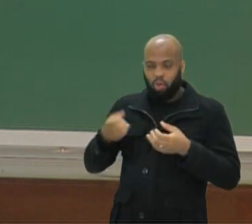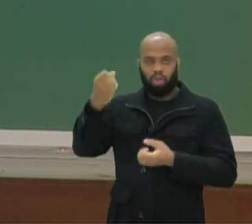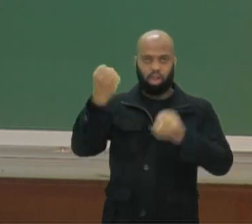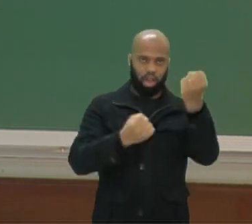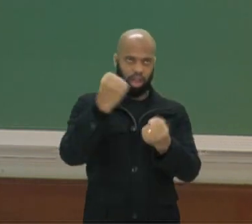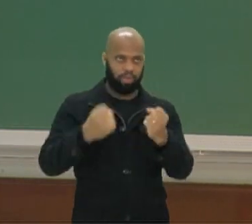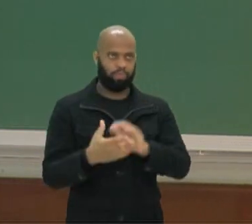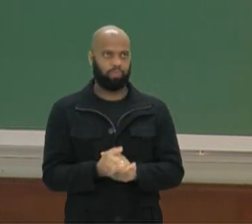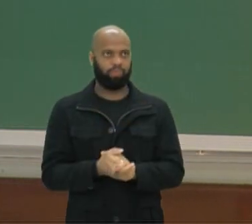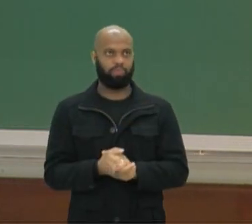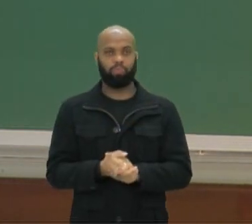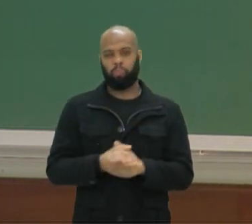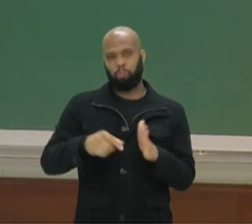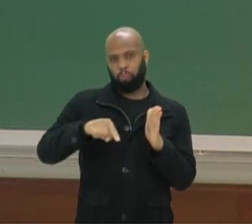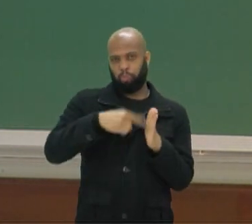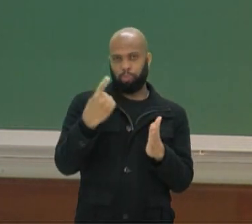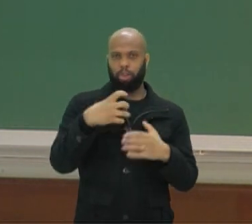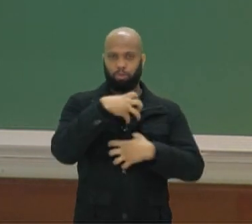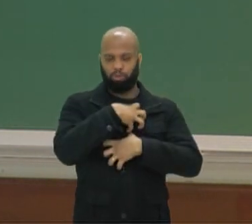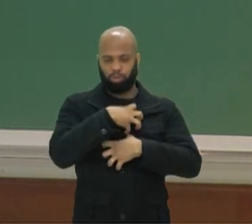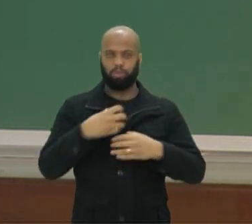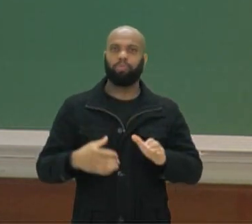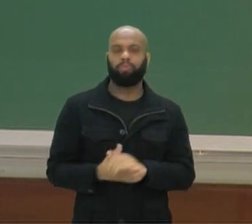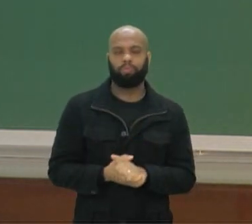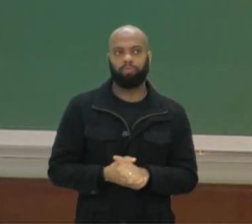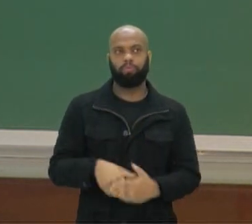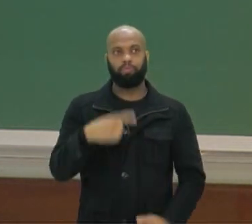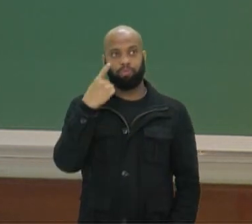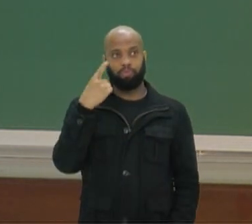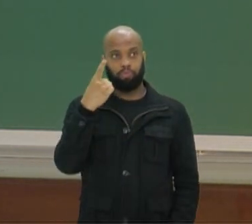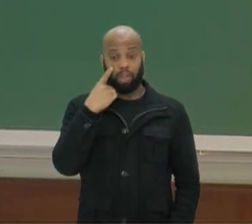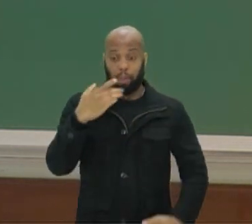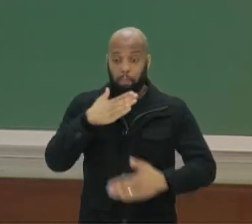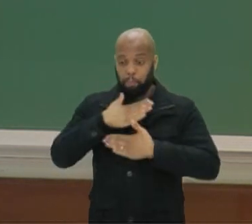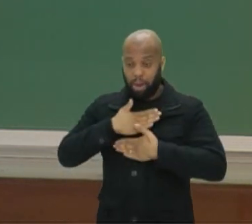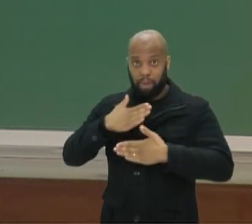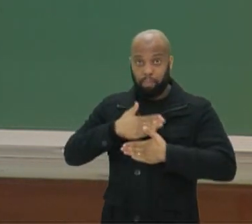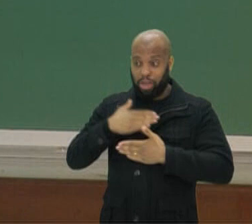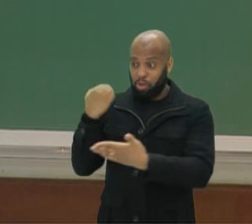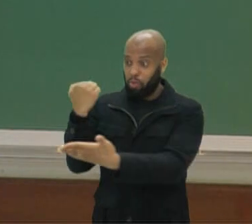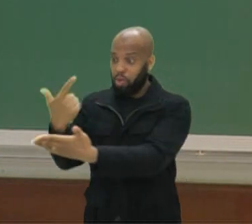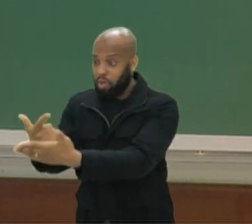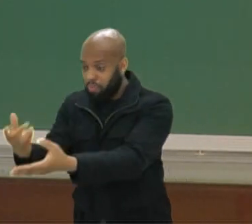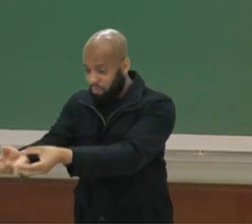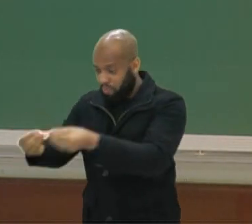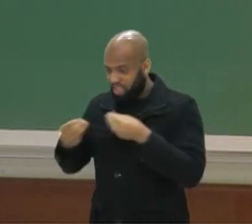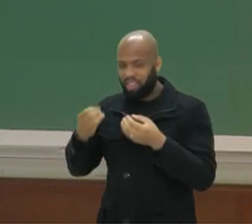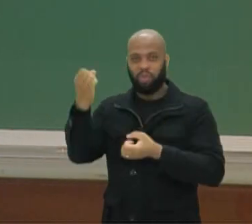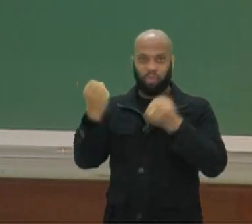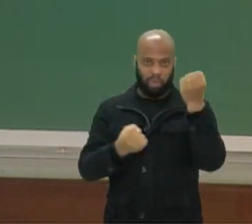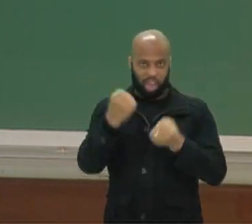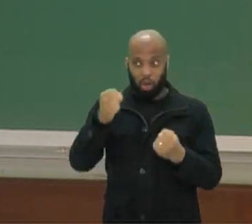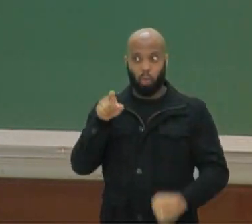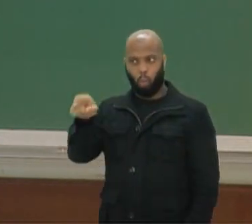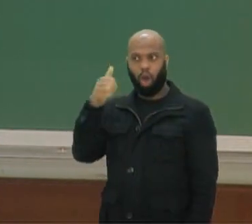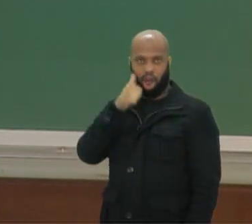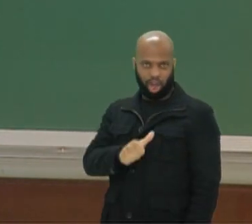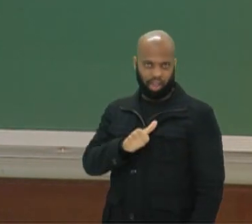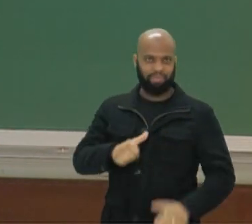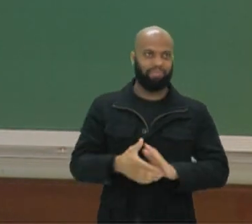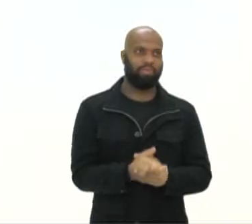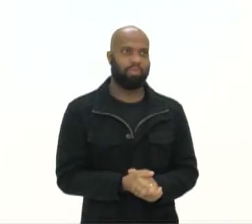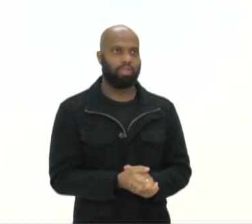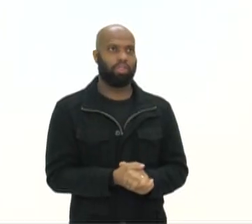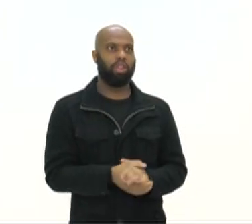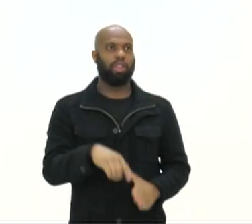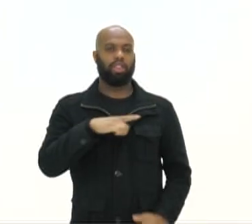opção. I was bought a car by her. A mim foi comprado, né? Mais ou menos assim. A mim foi comprado um carro por ela. Então,